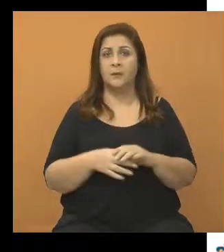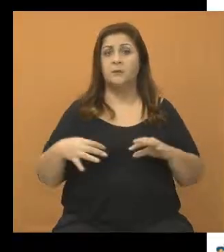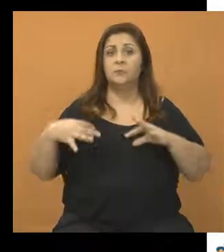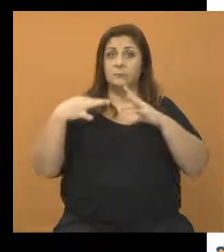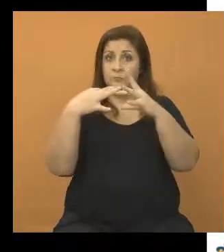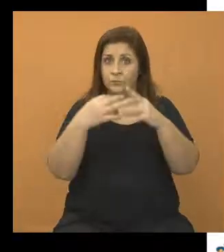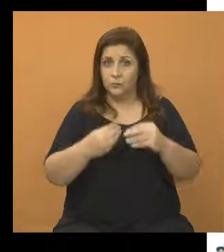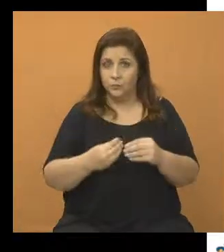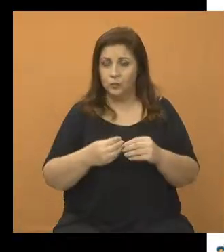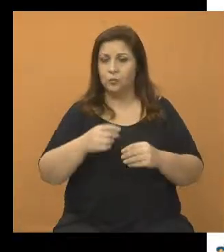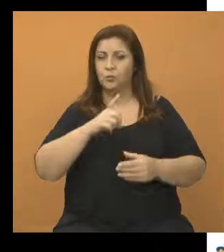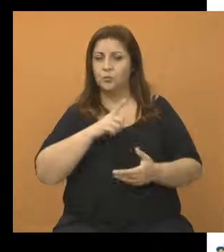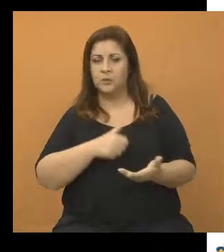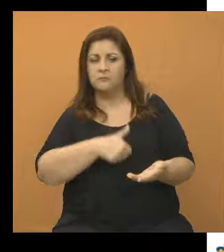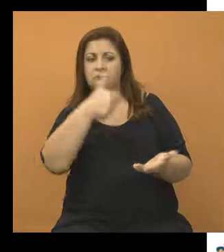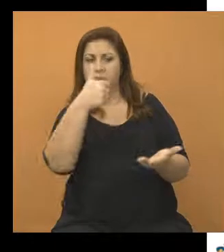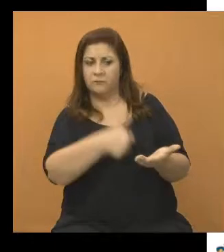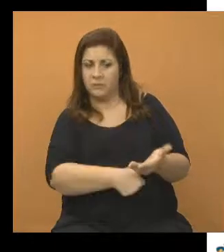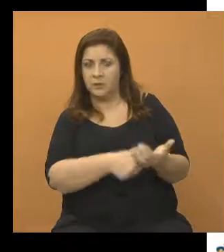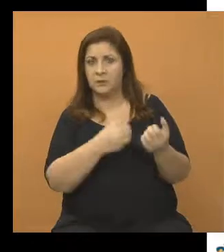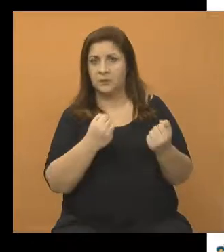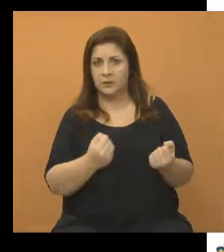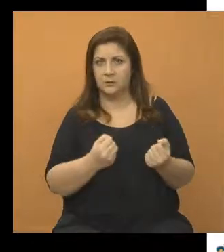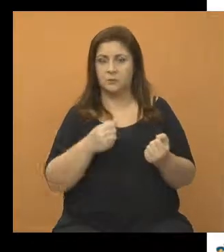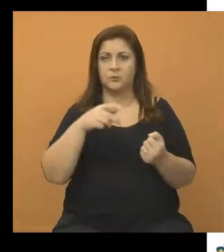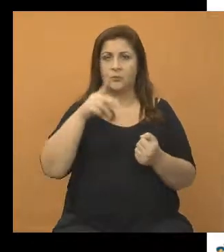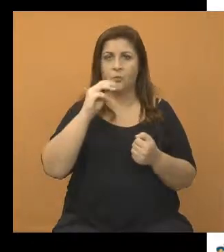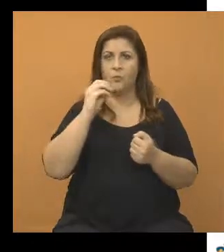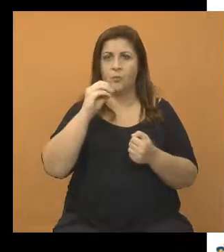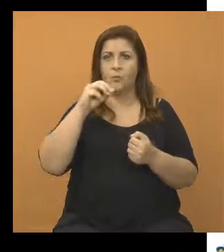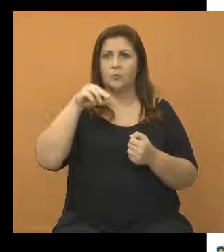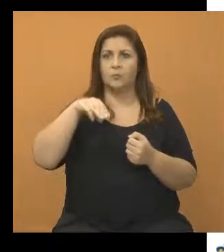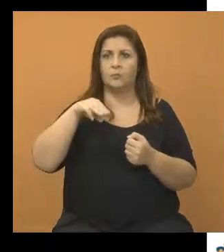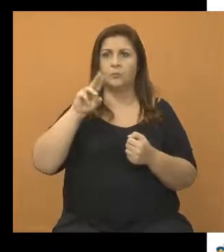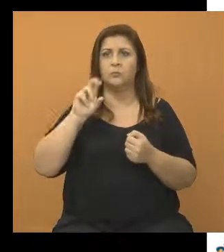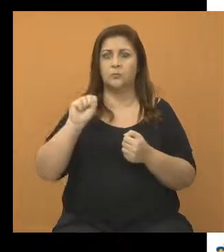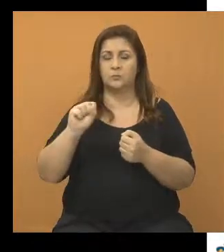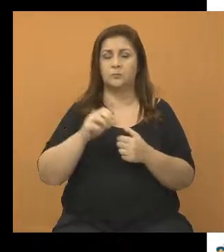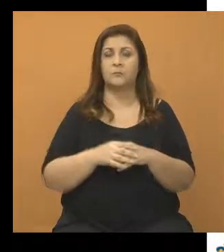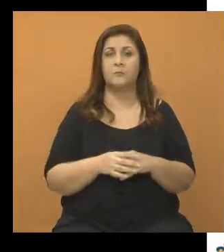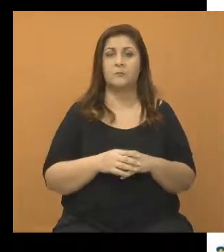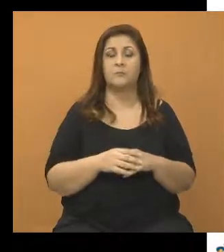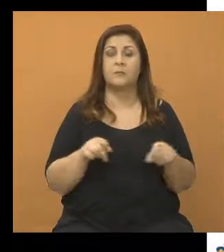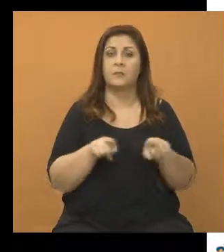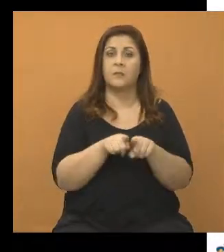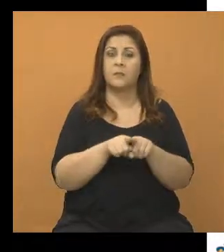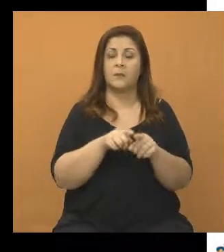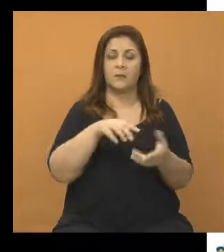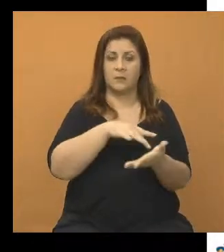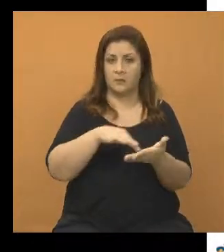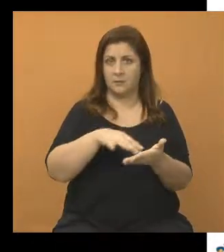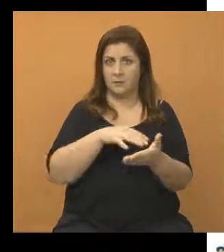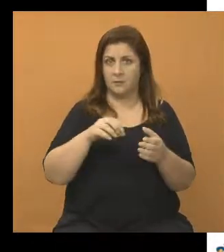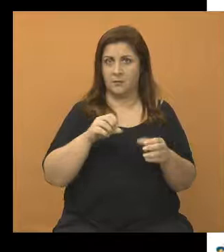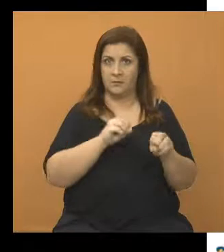aqui é validado e direcionado pelo Comus. A Secretaria de Educação, que tinha um